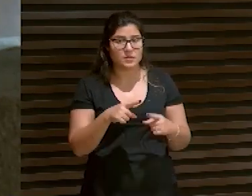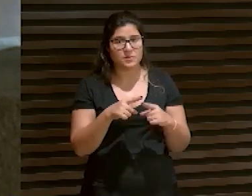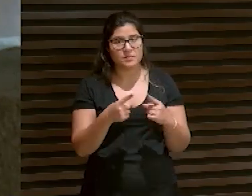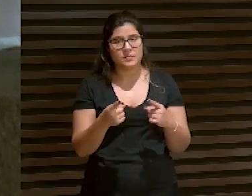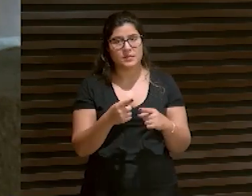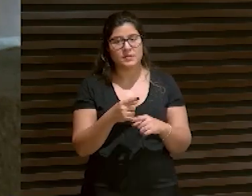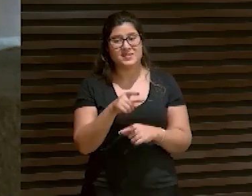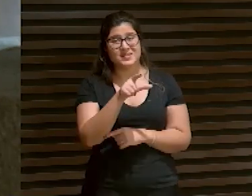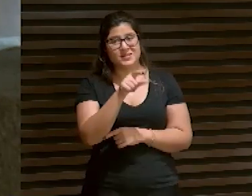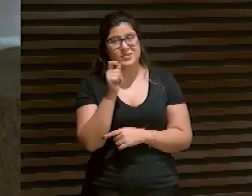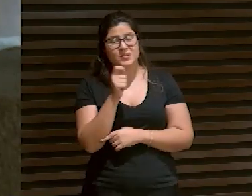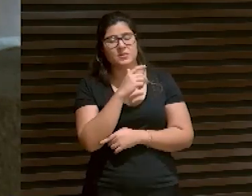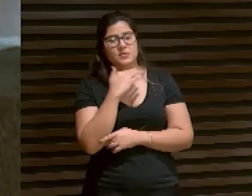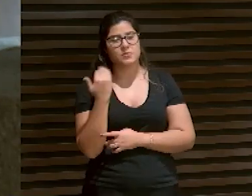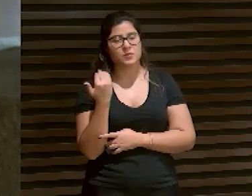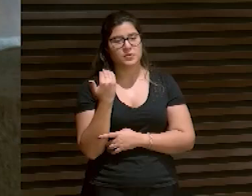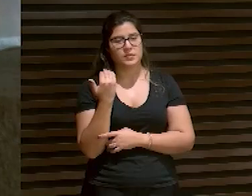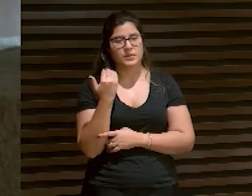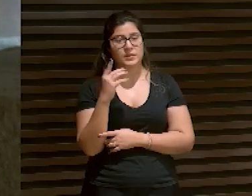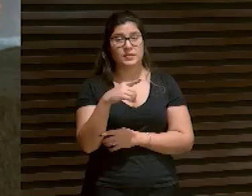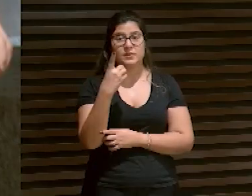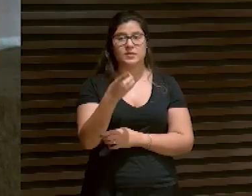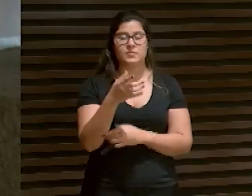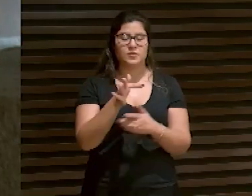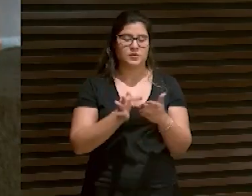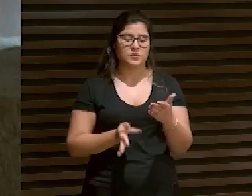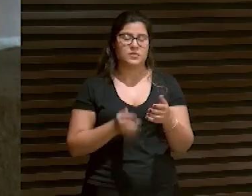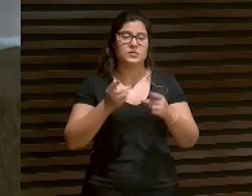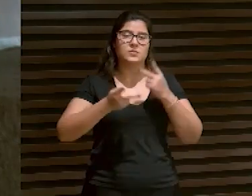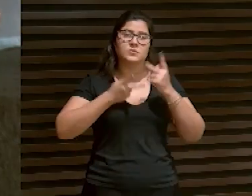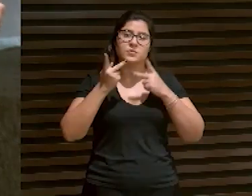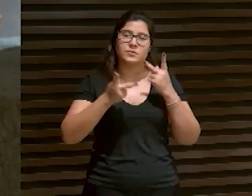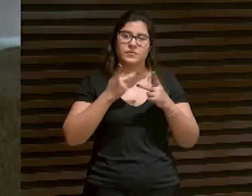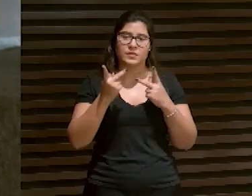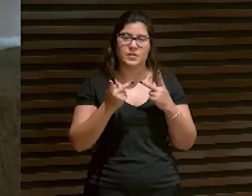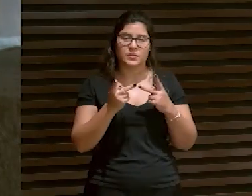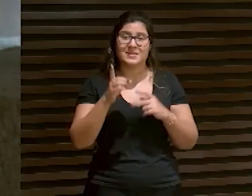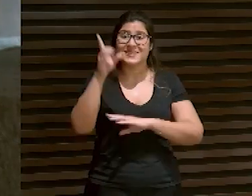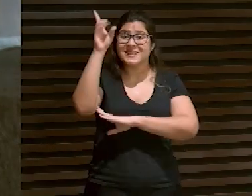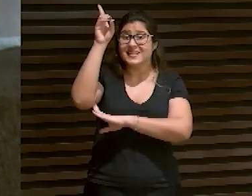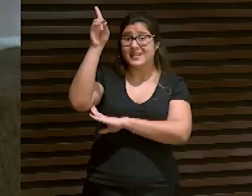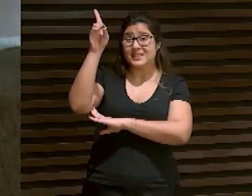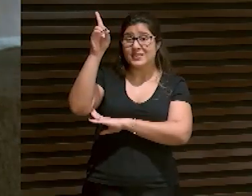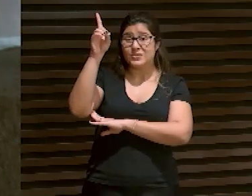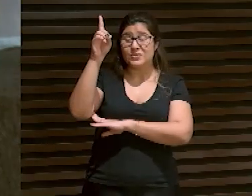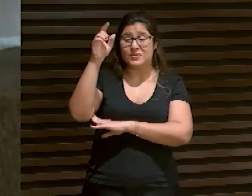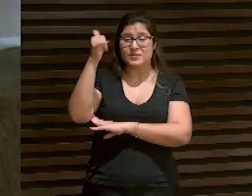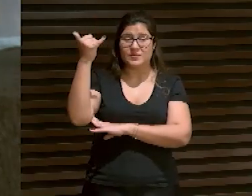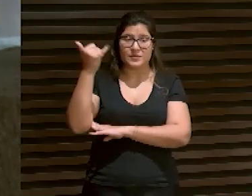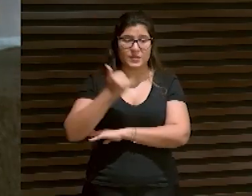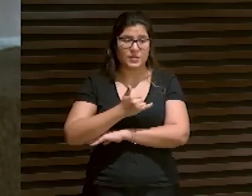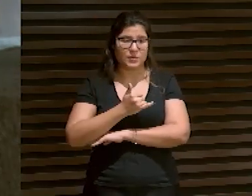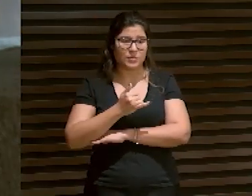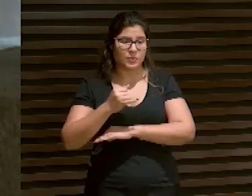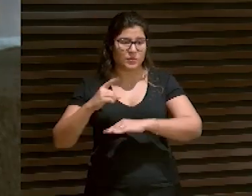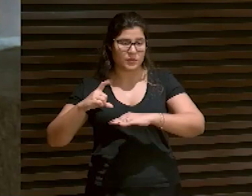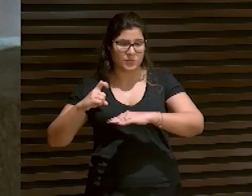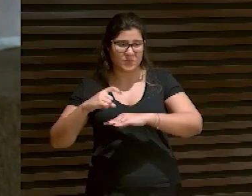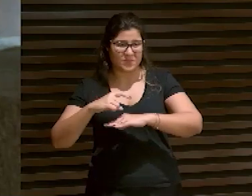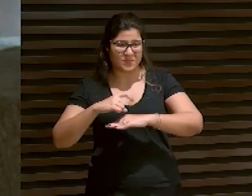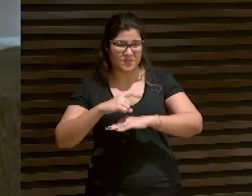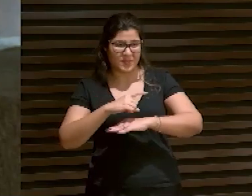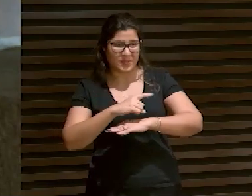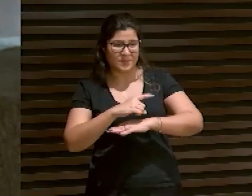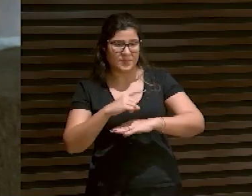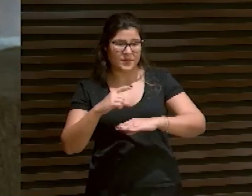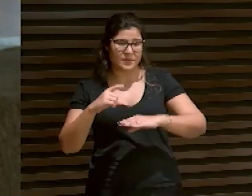morrer. E logo depois o texto fala que Deus enviou um verme para que destruísse aquela planta. E